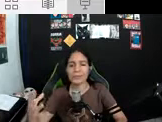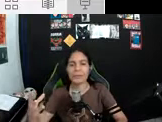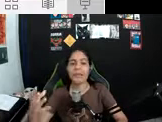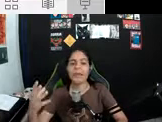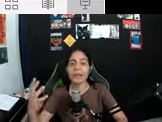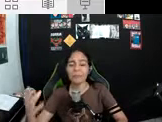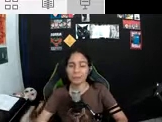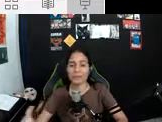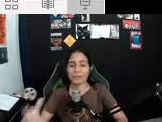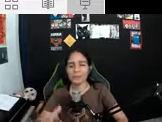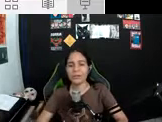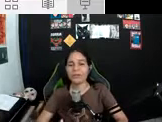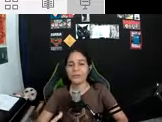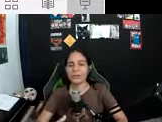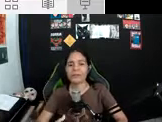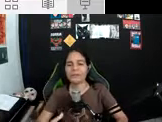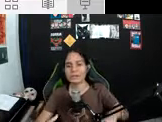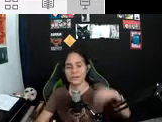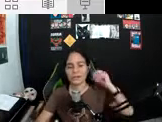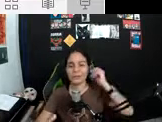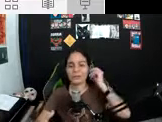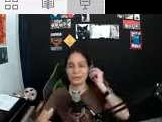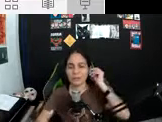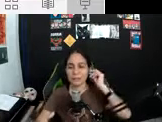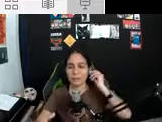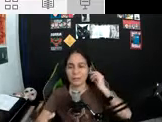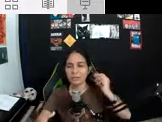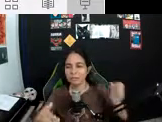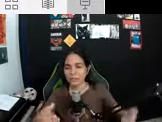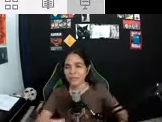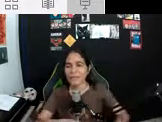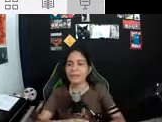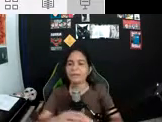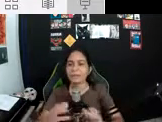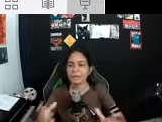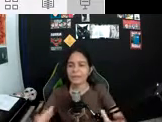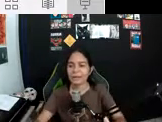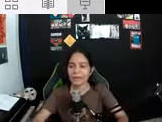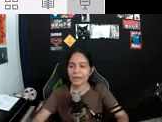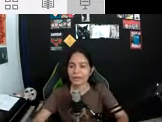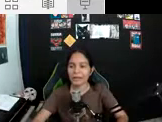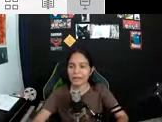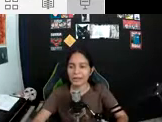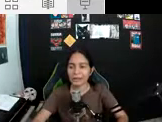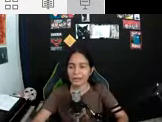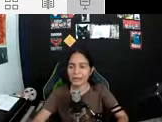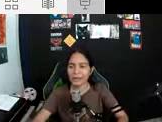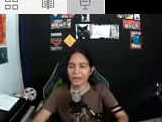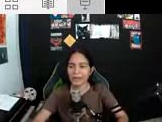foi aceita, é porque existia uma necessidade social, né, dentro daquela